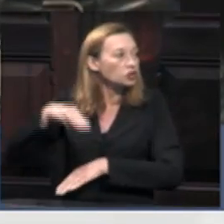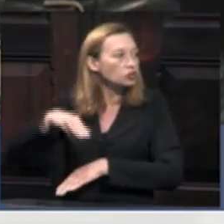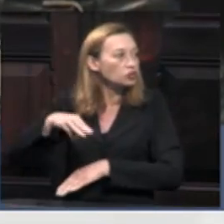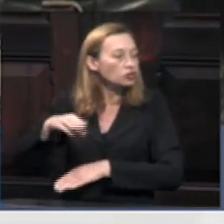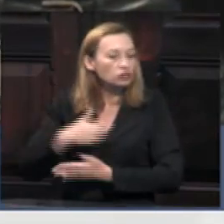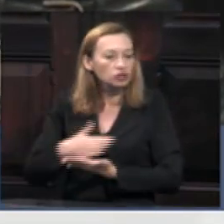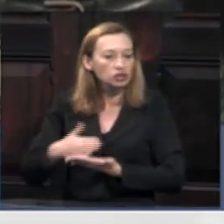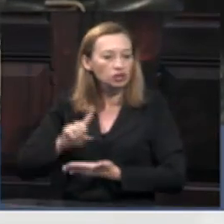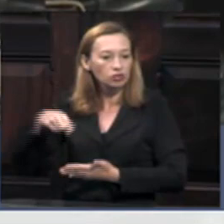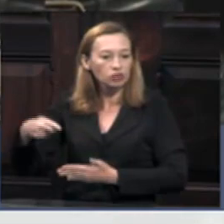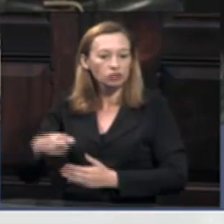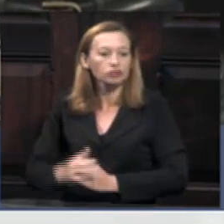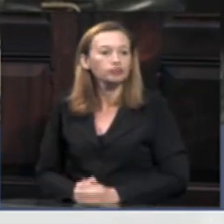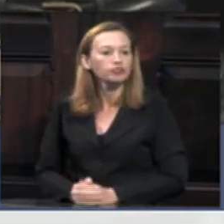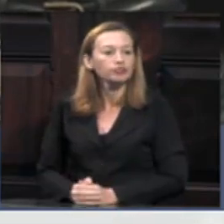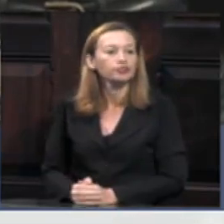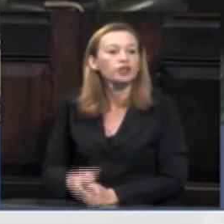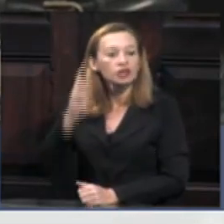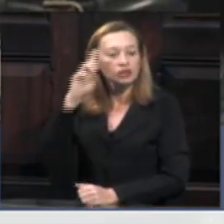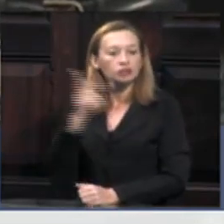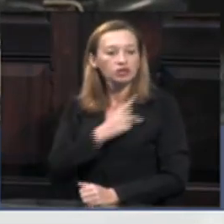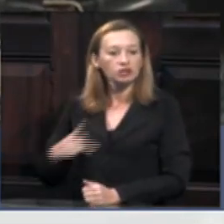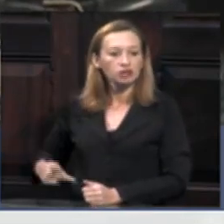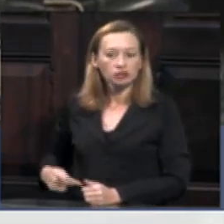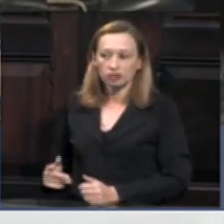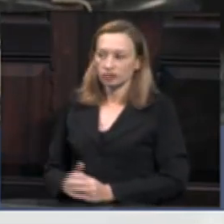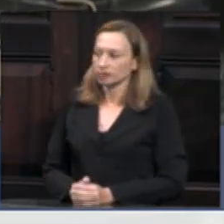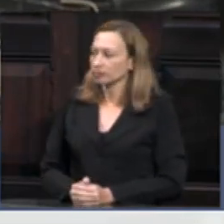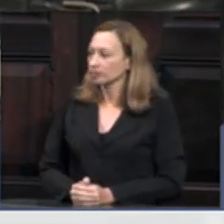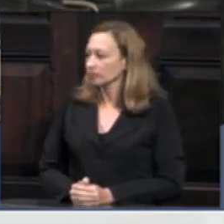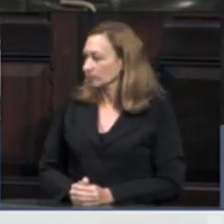Deputado Marcelo Freixo. Senhor presidente,